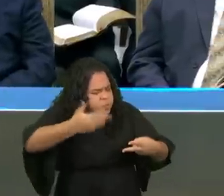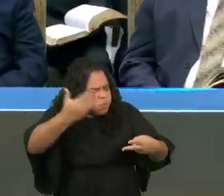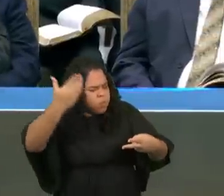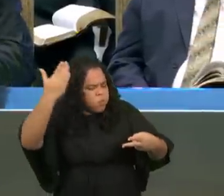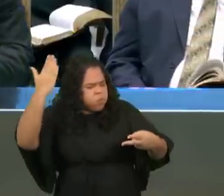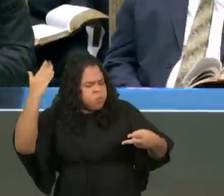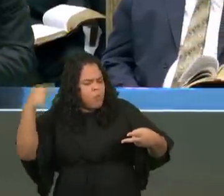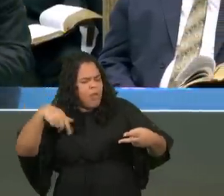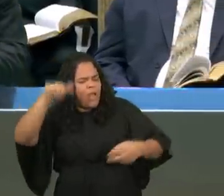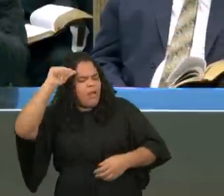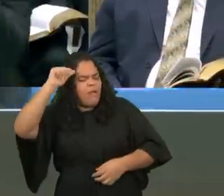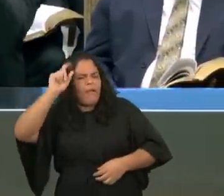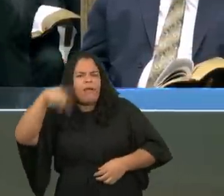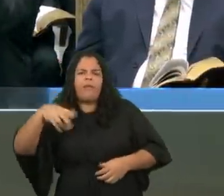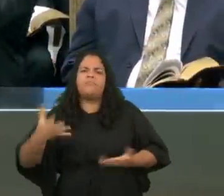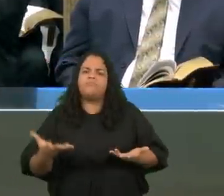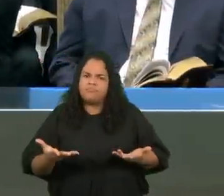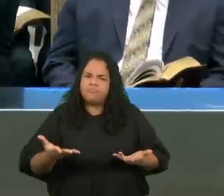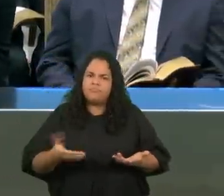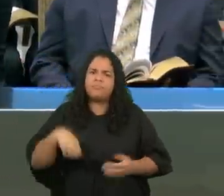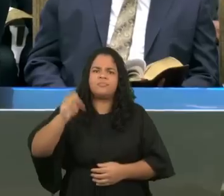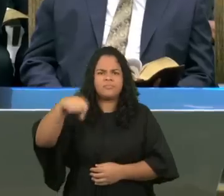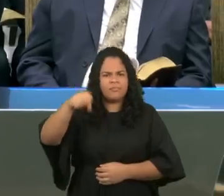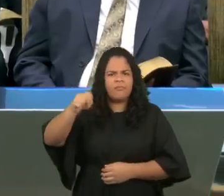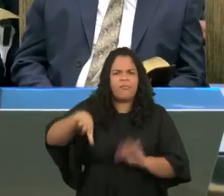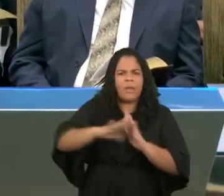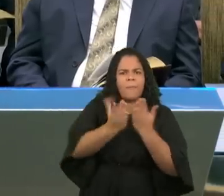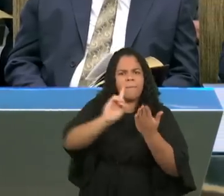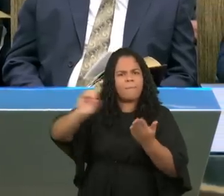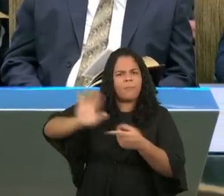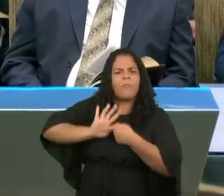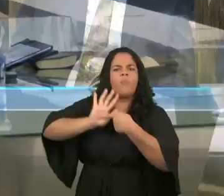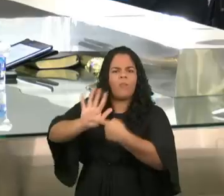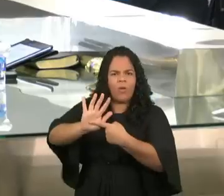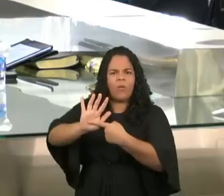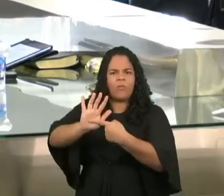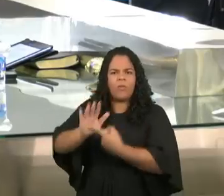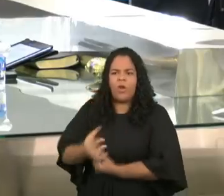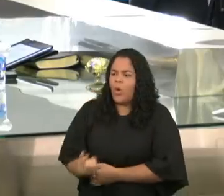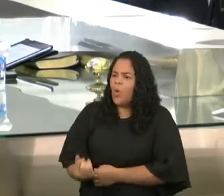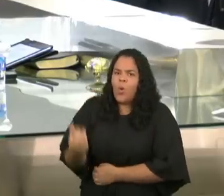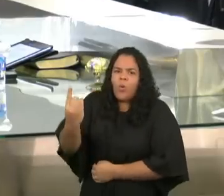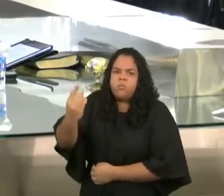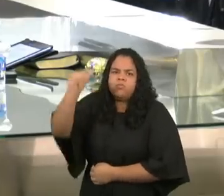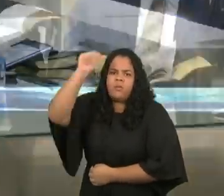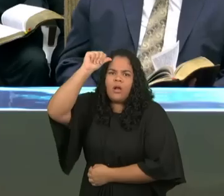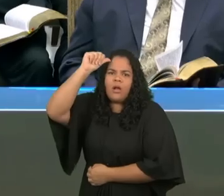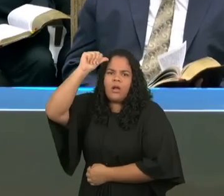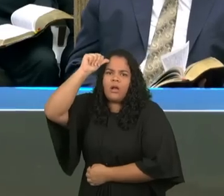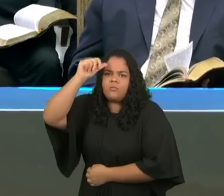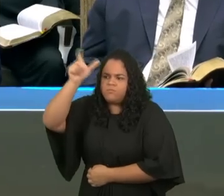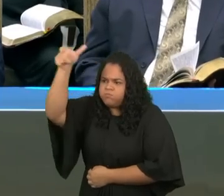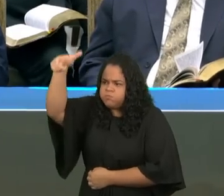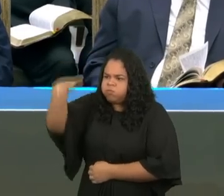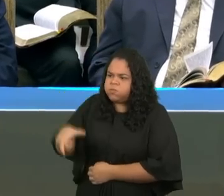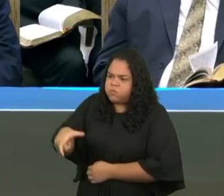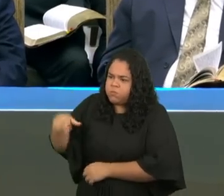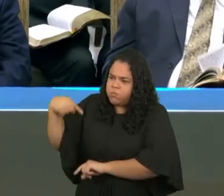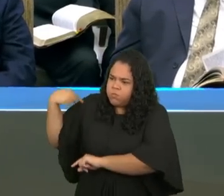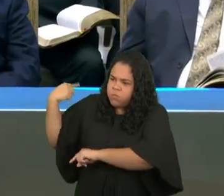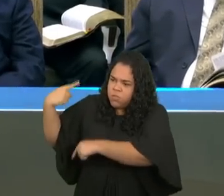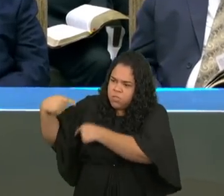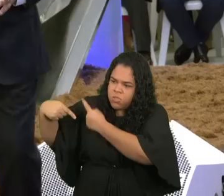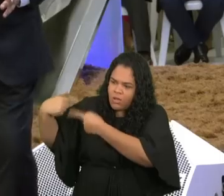está certa. De um homem, de um só, veio toda a raça humana. Não, mas foi eu. Vocês dizem que foi Adão, não